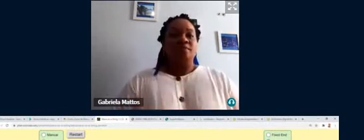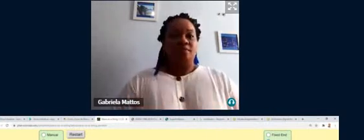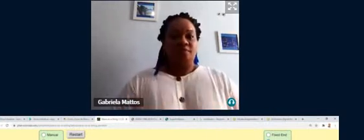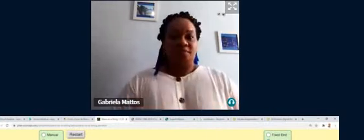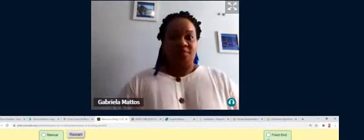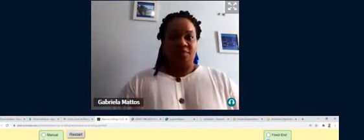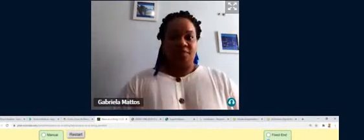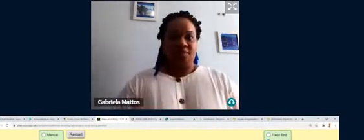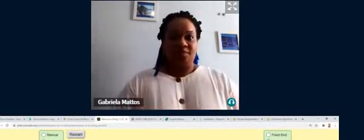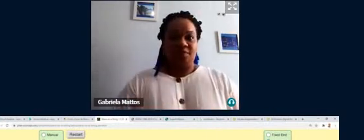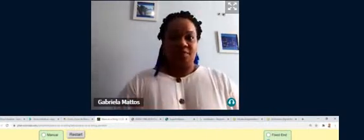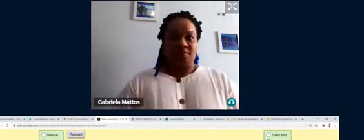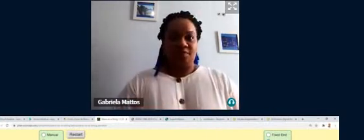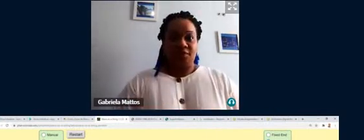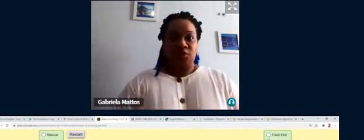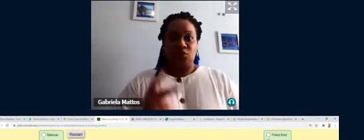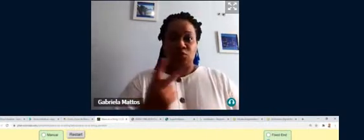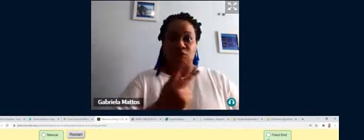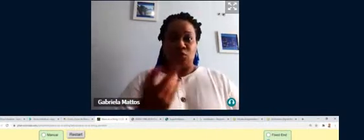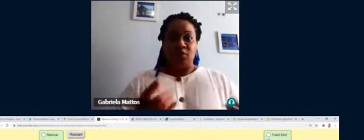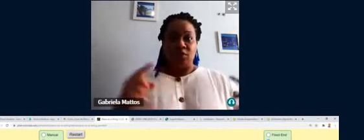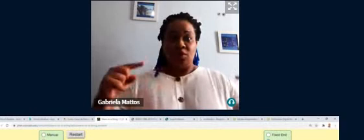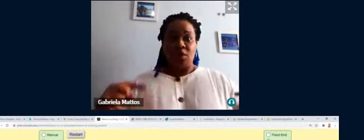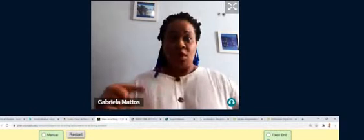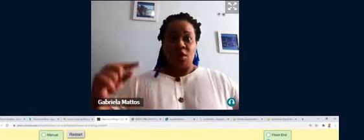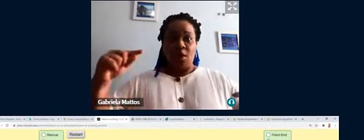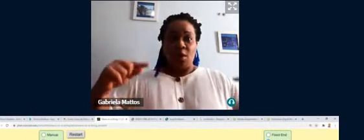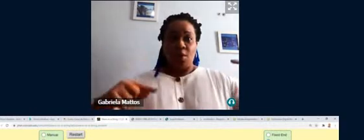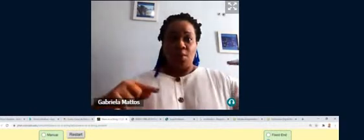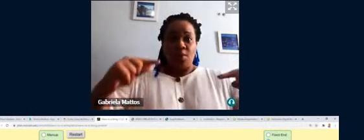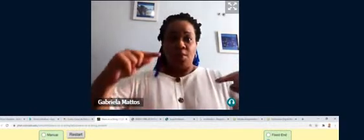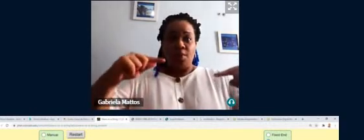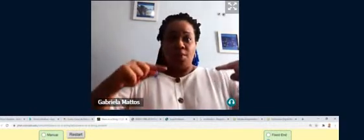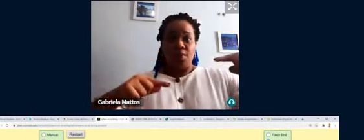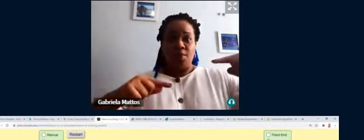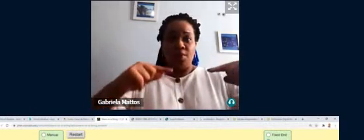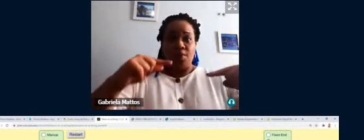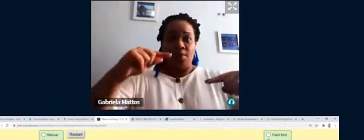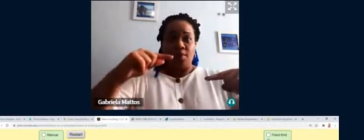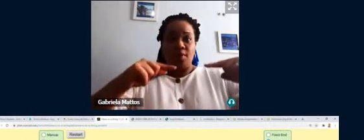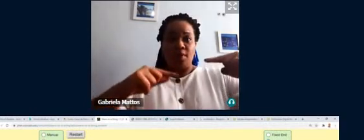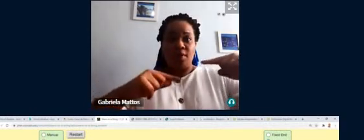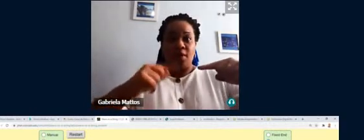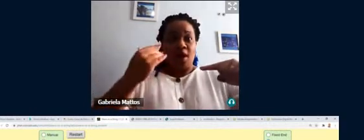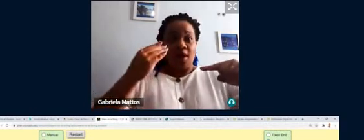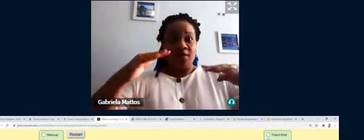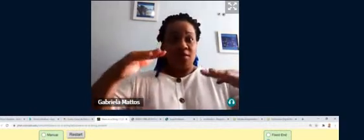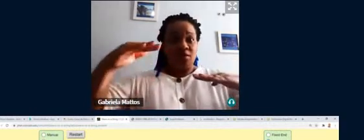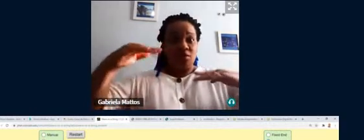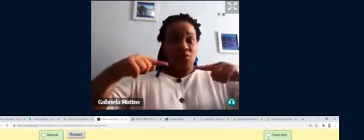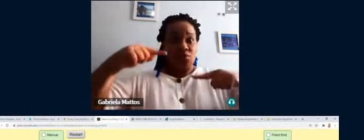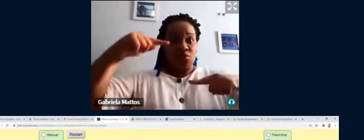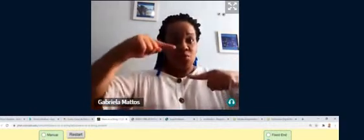Os dois pulsos agora vão se encontrar viajando por cima. Antes era um por cima e outro